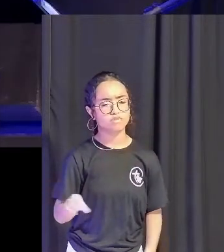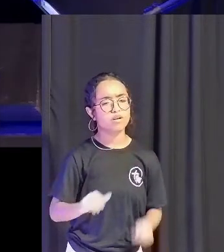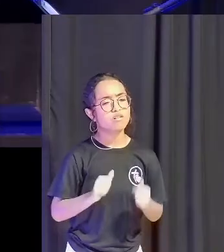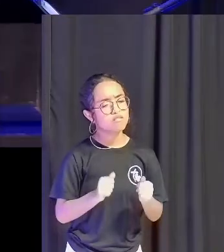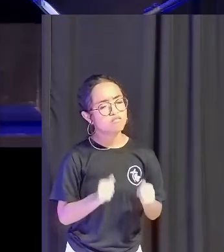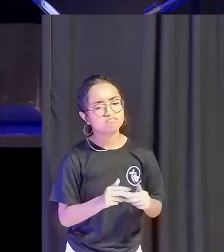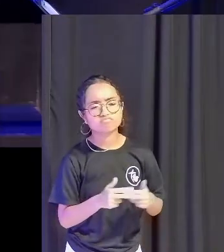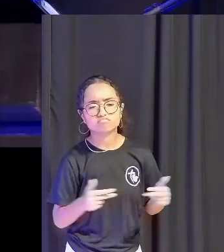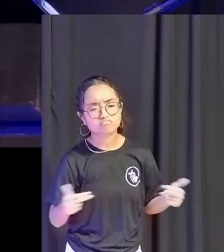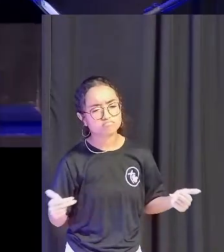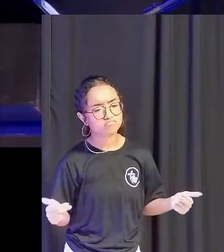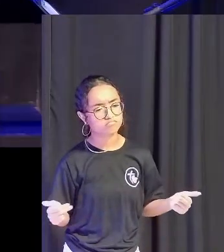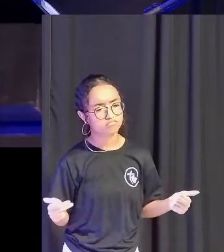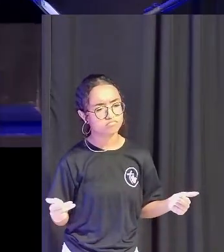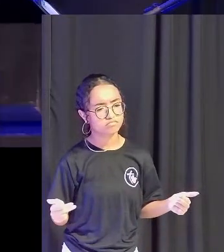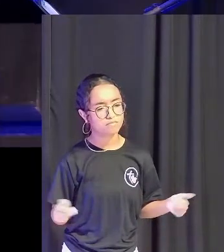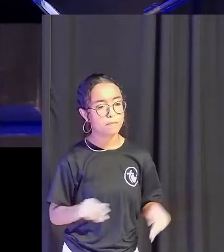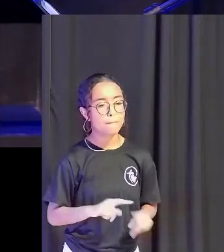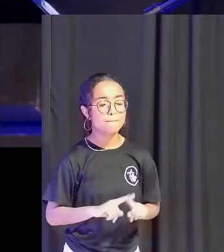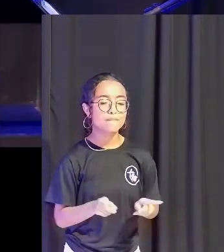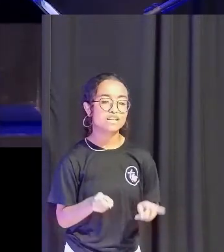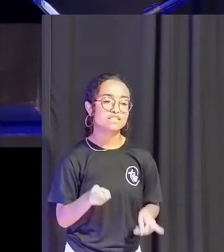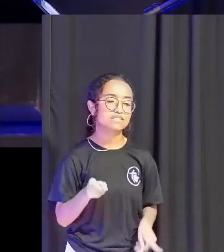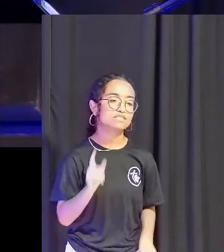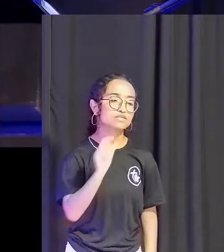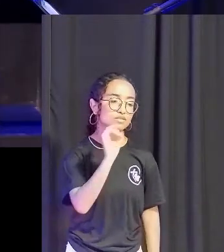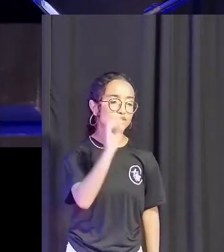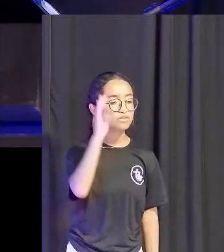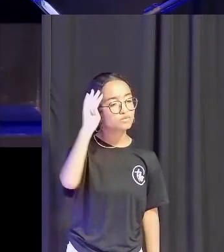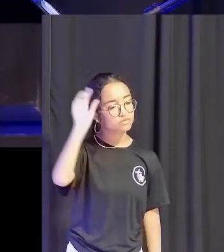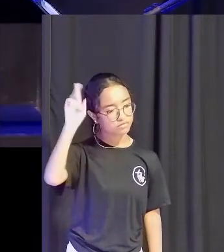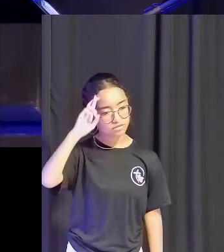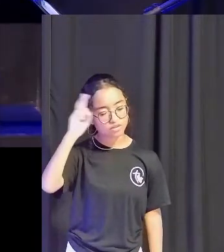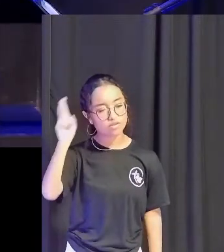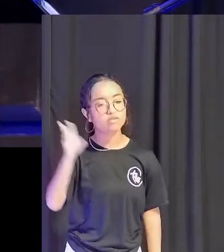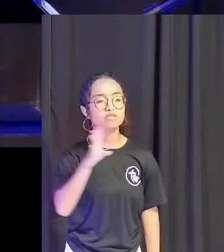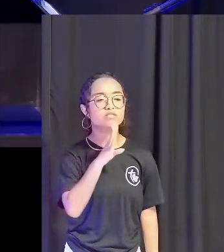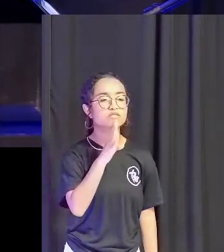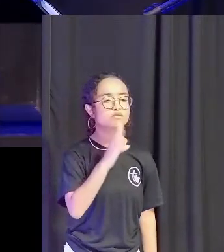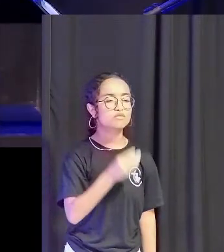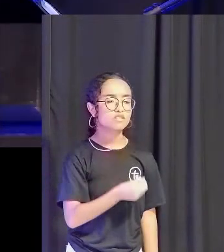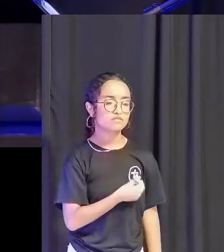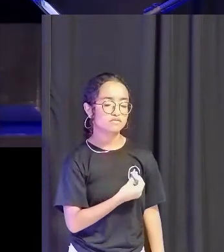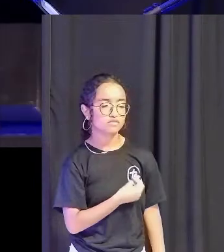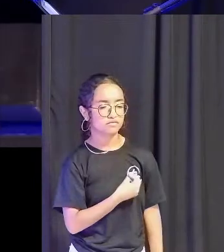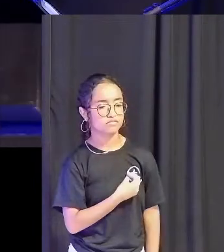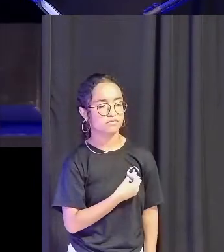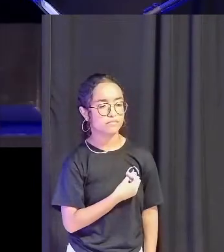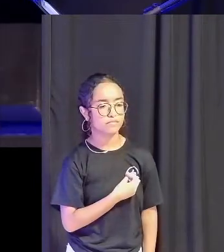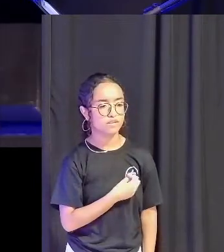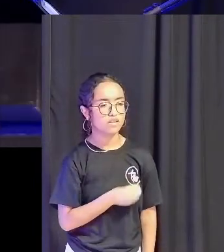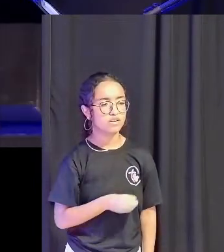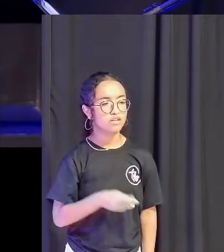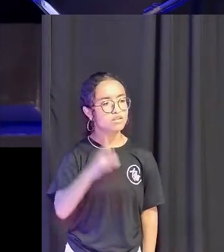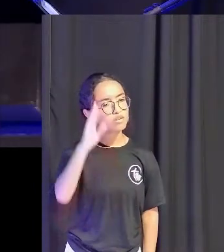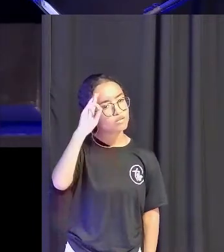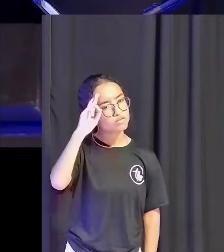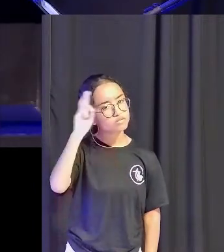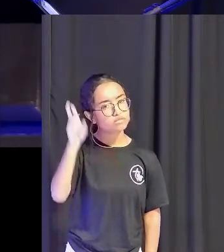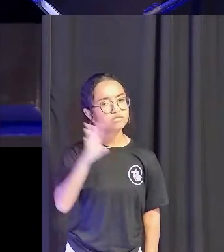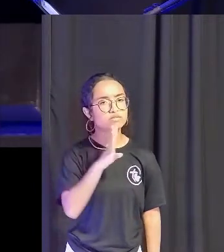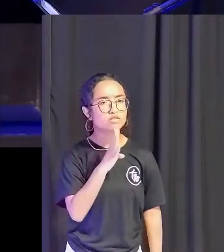coisas, mas Tu conheces o coração de cada um. Tu conheces o meu pecado, as